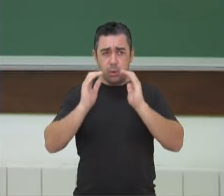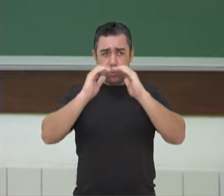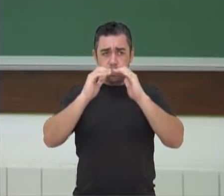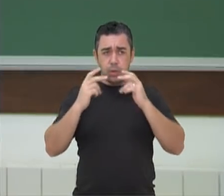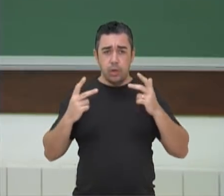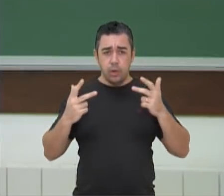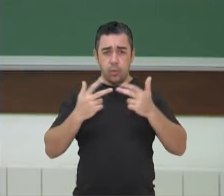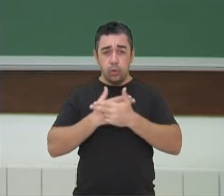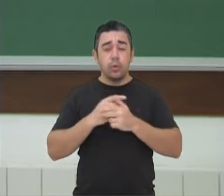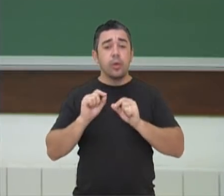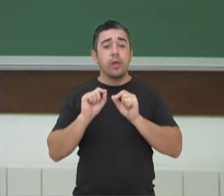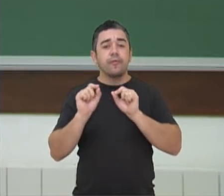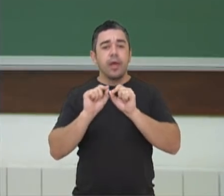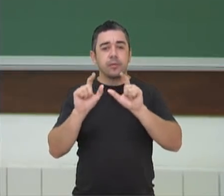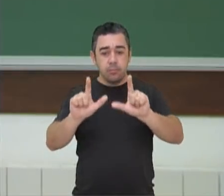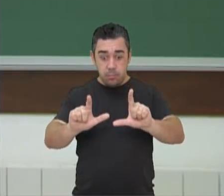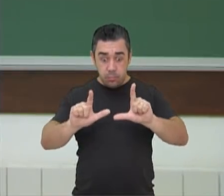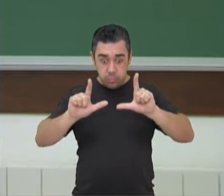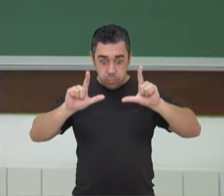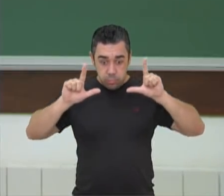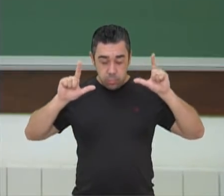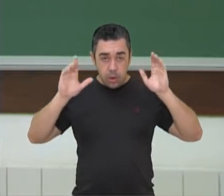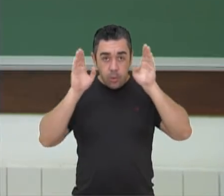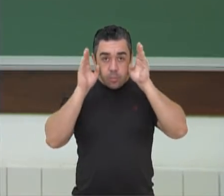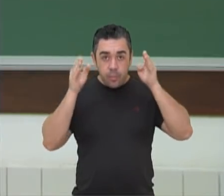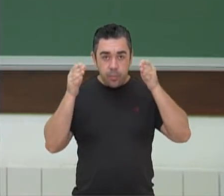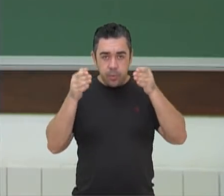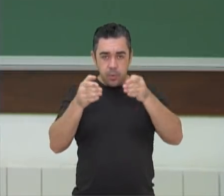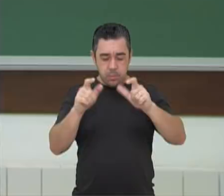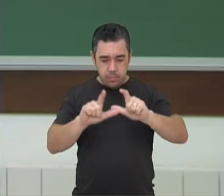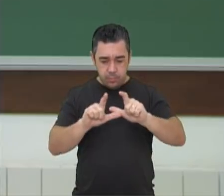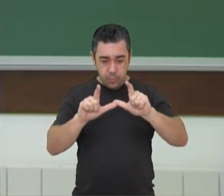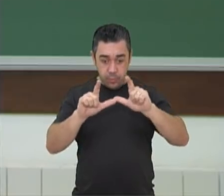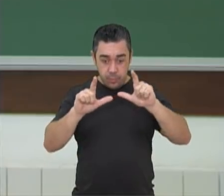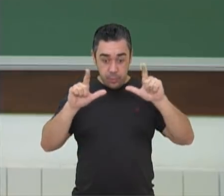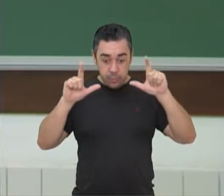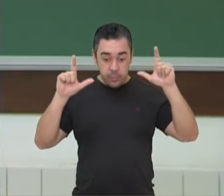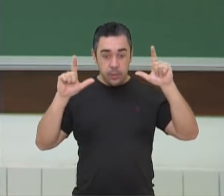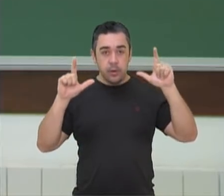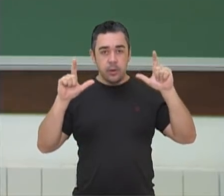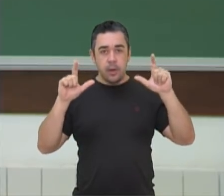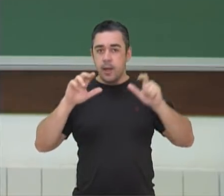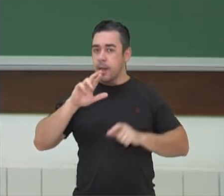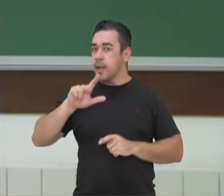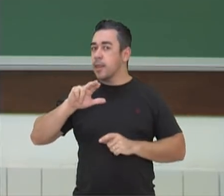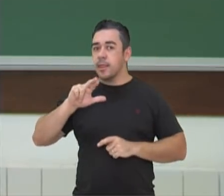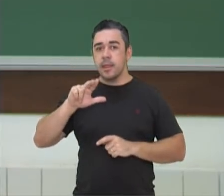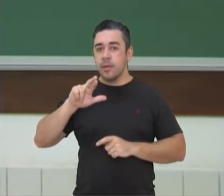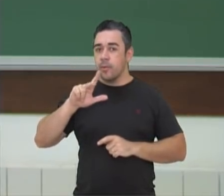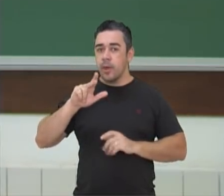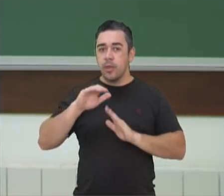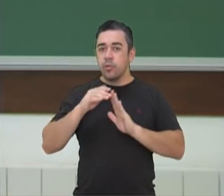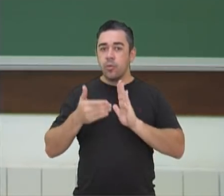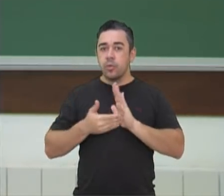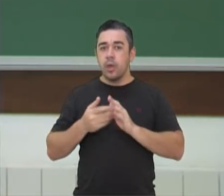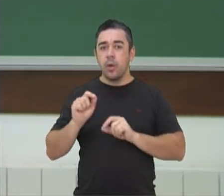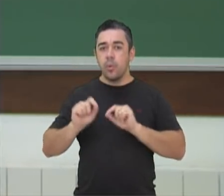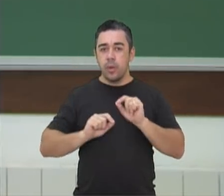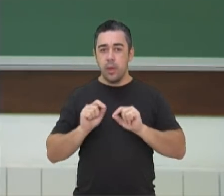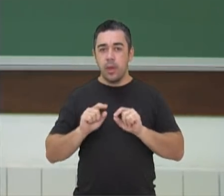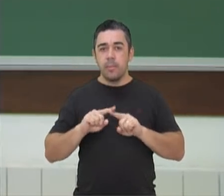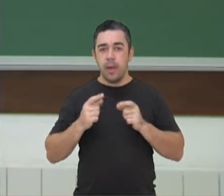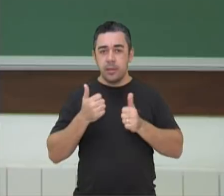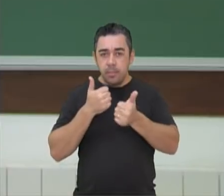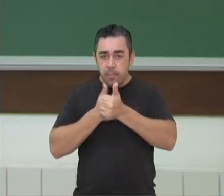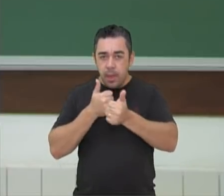dei um close. Então, se você reparar na primeira imagem, ela não aparece totalmente o objeto, está mais próximo.